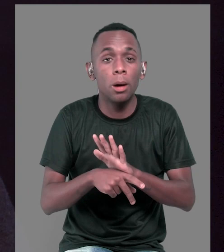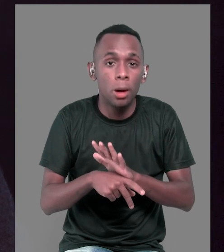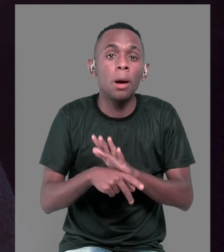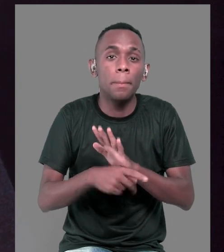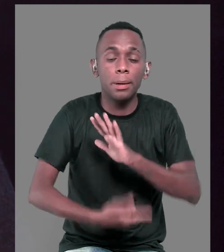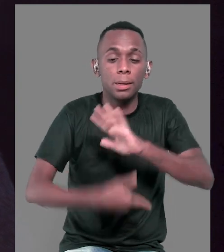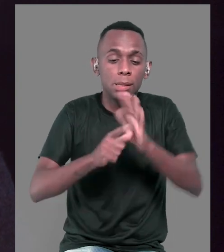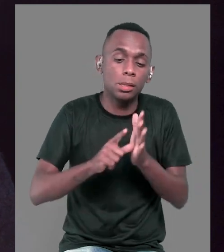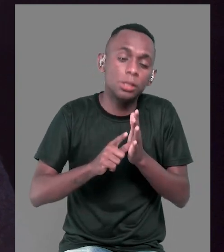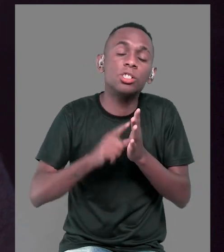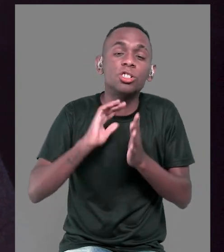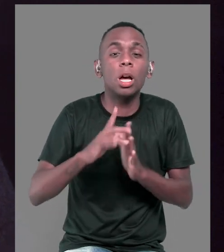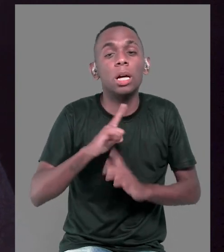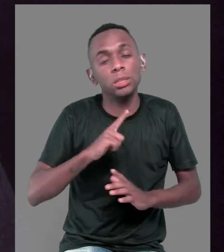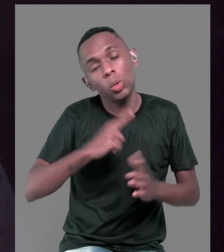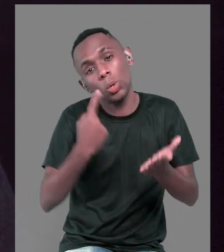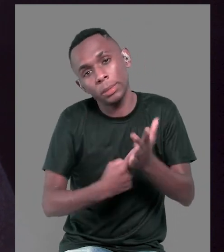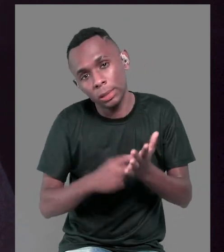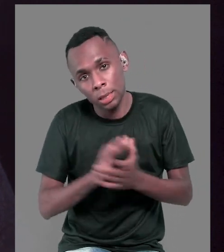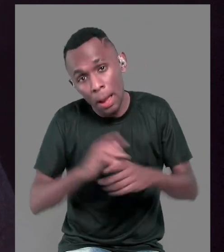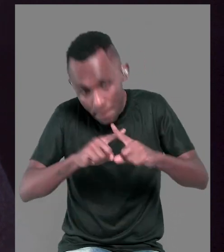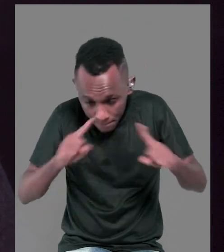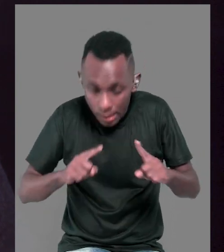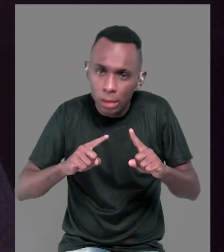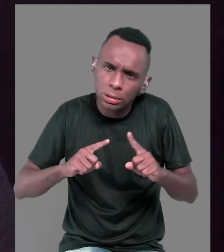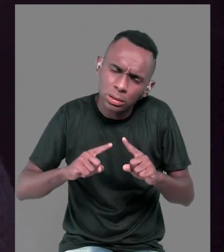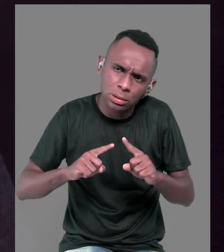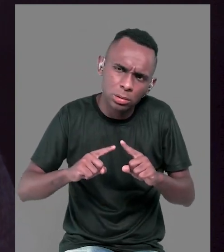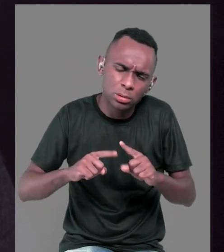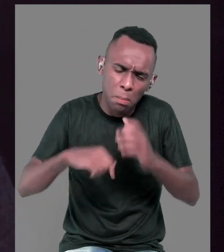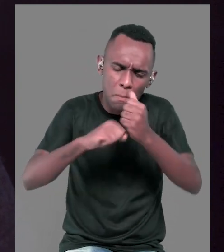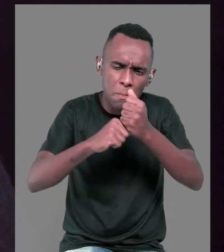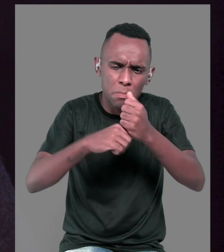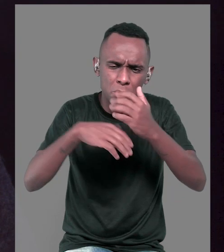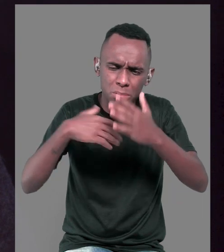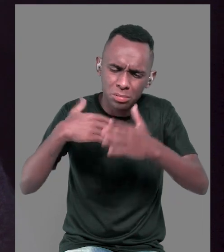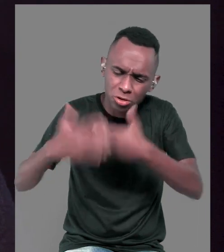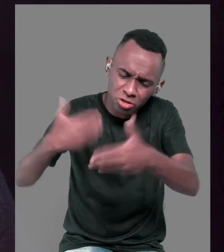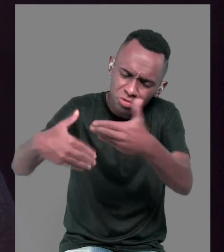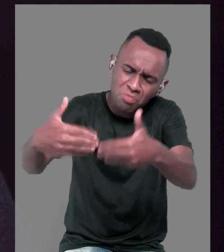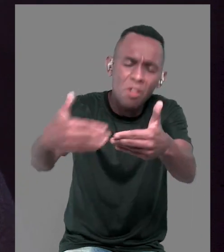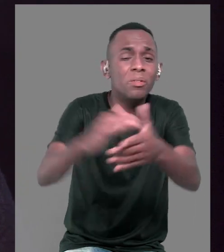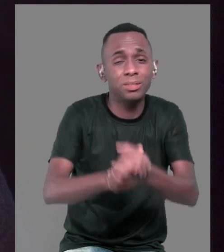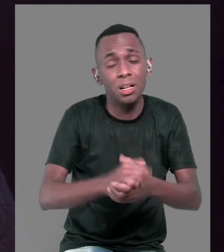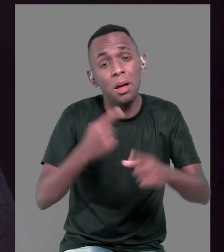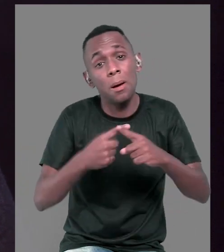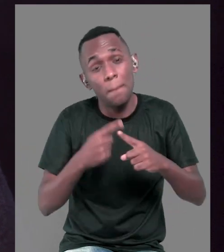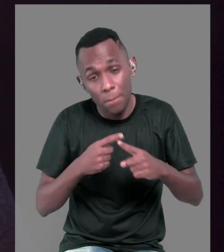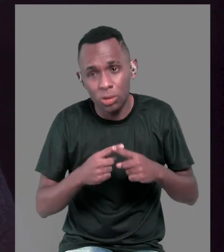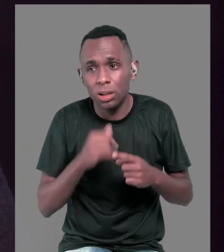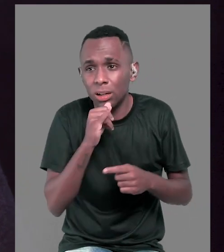estabelecidas, mas isso vai longe, isso vai muito longe. Parece que com 6 questões que uma